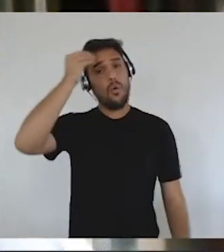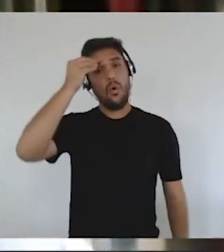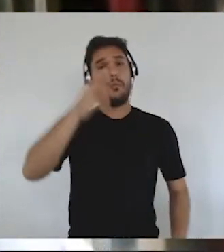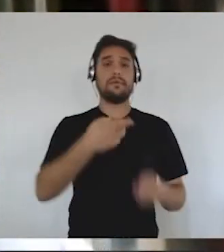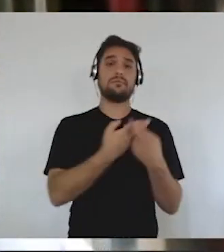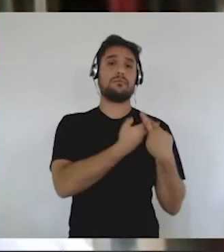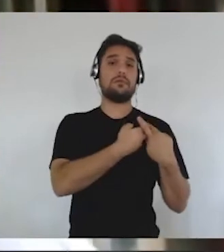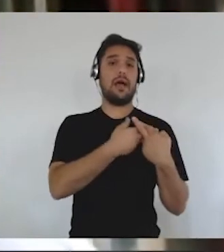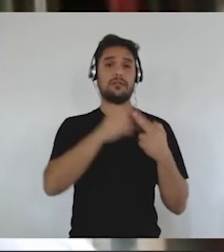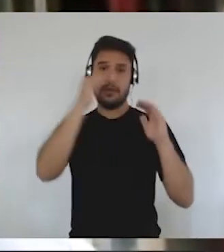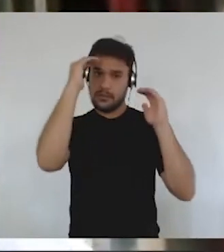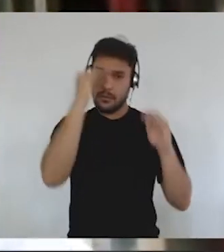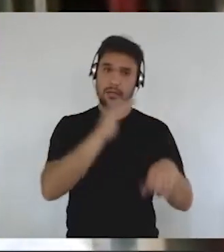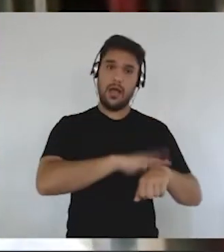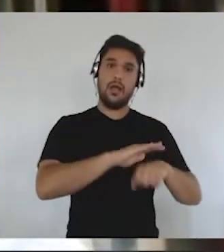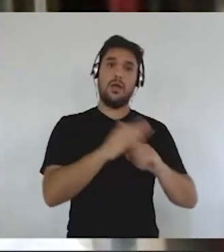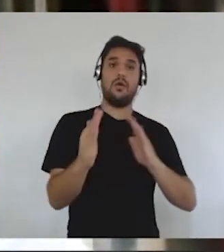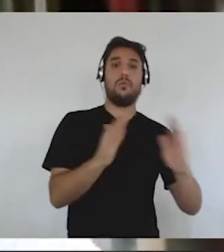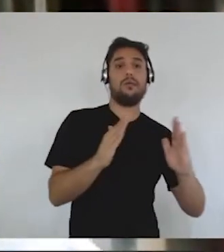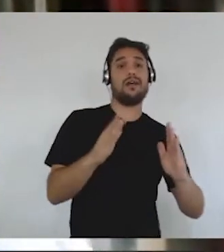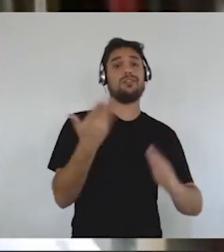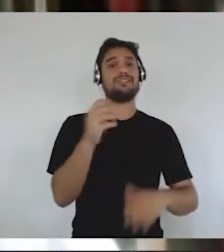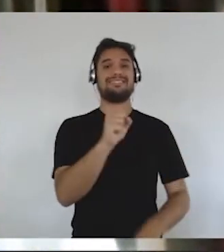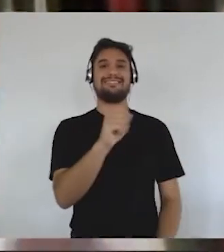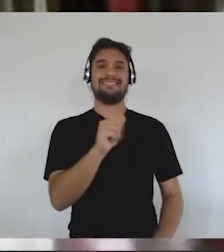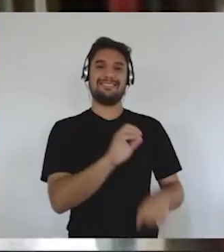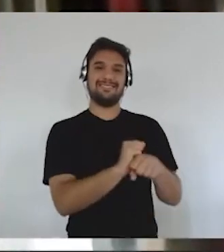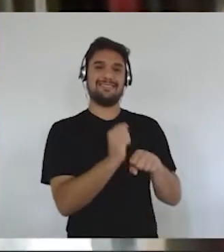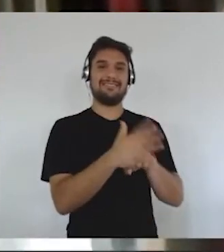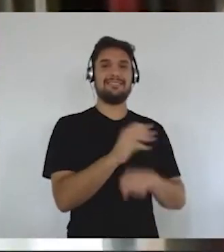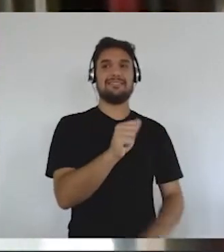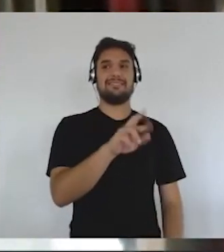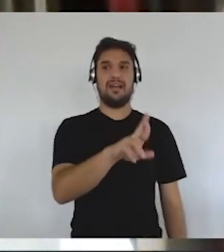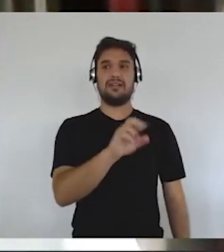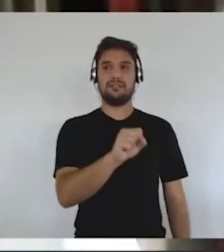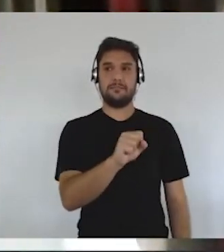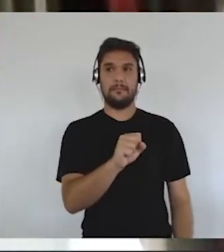Estado o cumprimento desse prazo de um país que já teve SARS? Bom, a China demorou